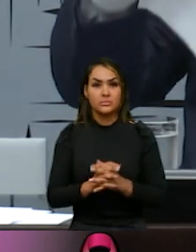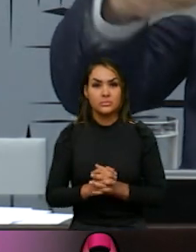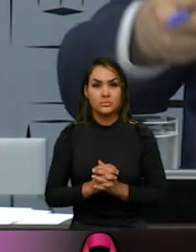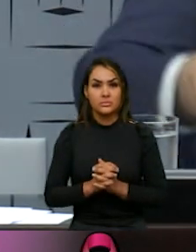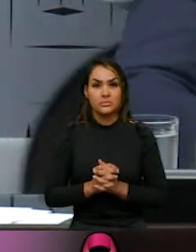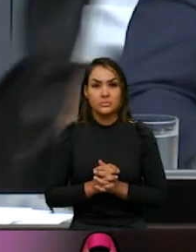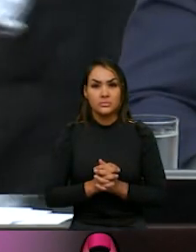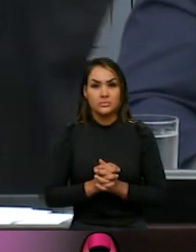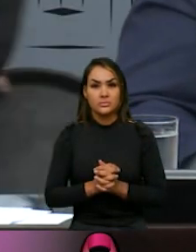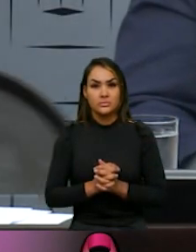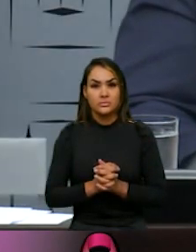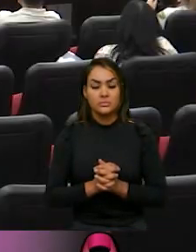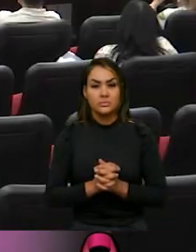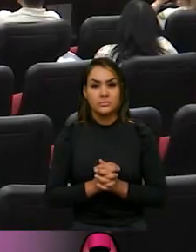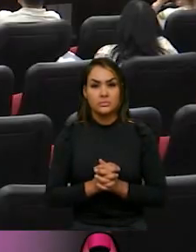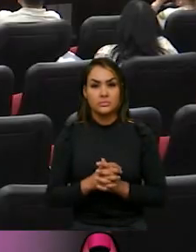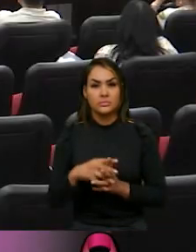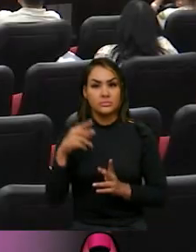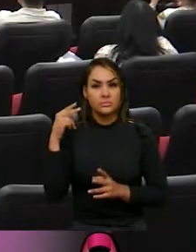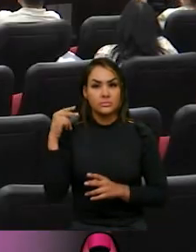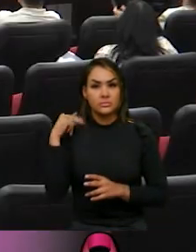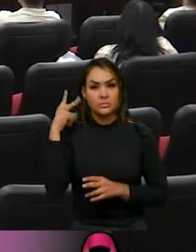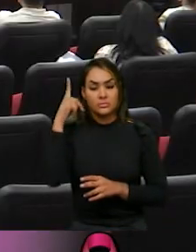Senhor presidente, pela ordem, antes da votação.